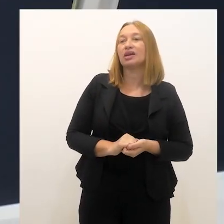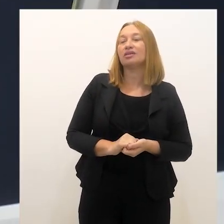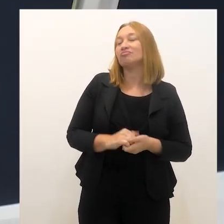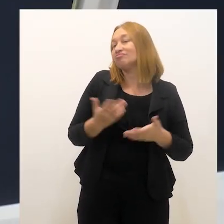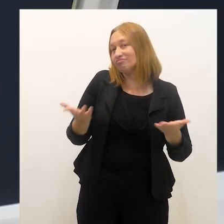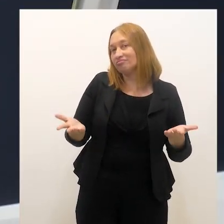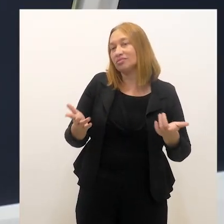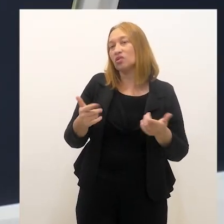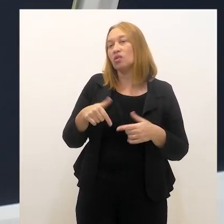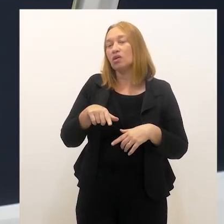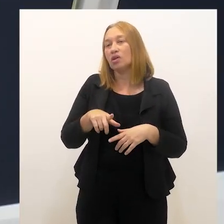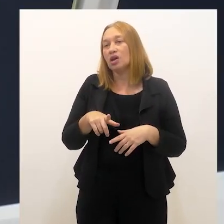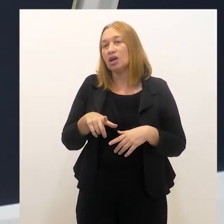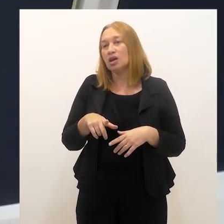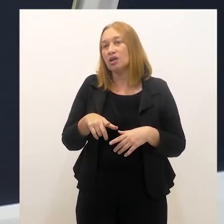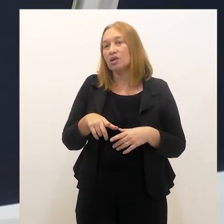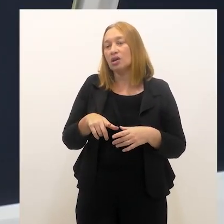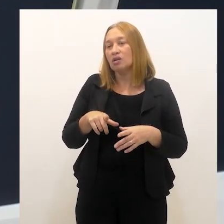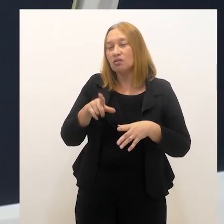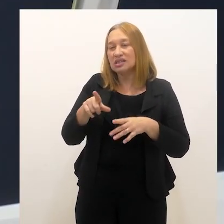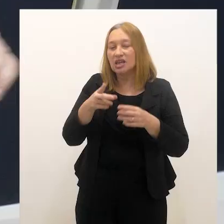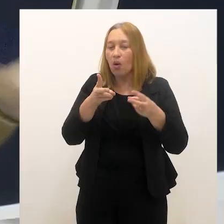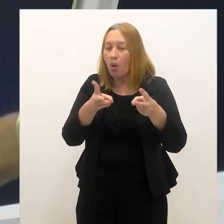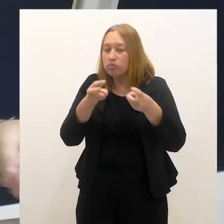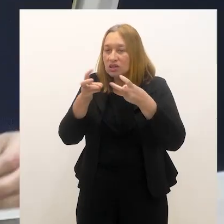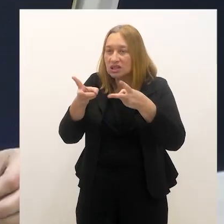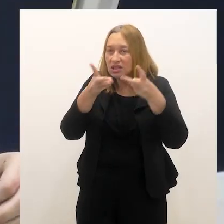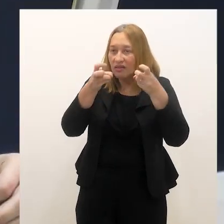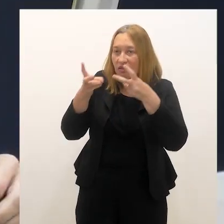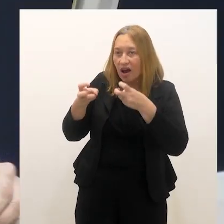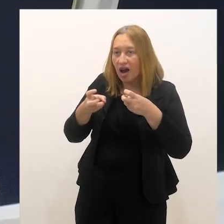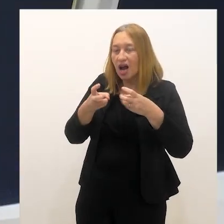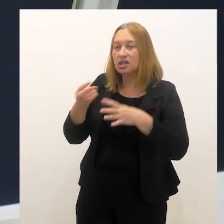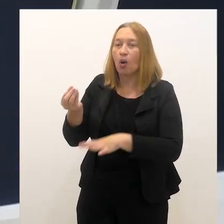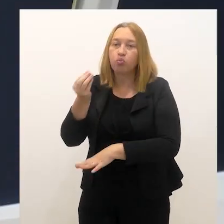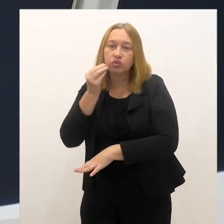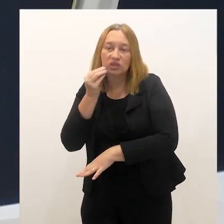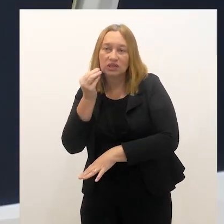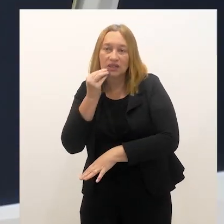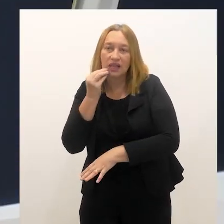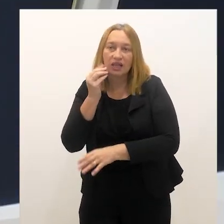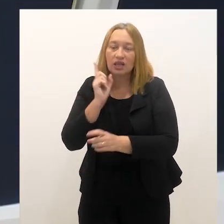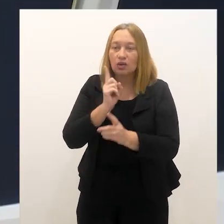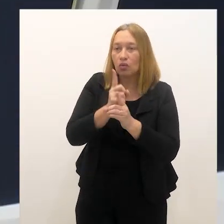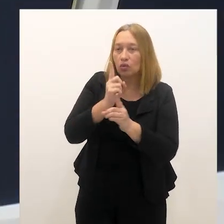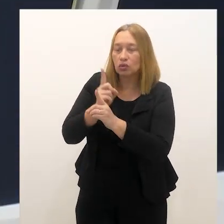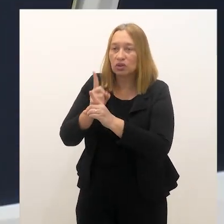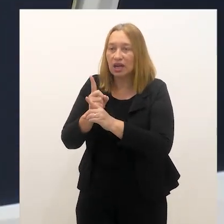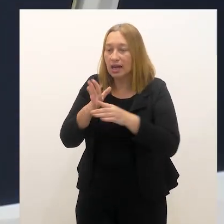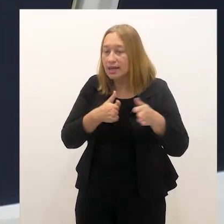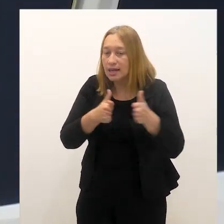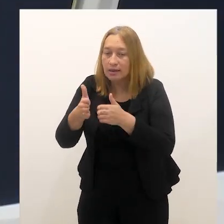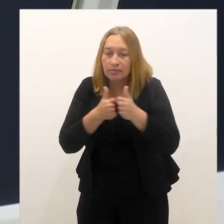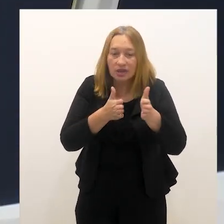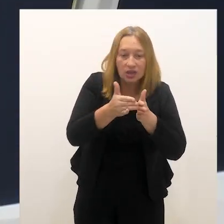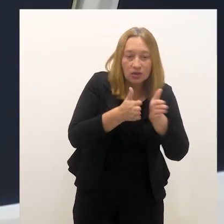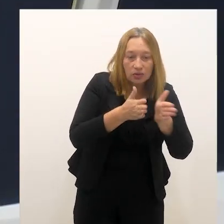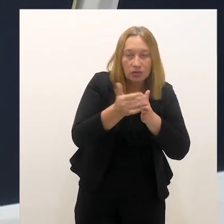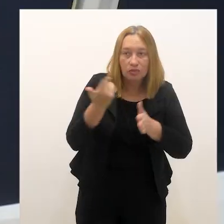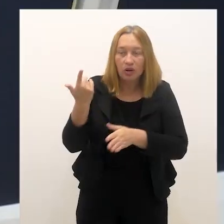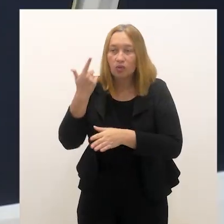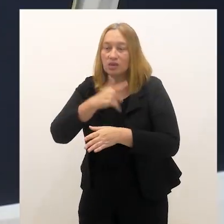E aí é muito isso também, é muito isso, você observar as oportunidades e encontrar alguma brecha ali